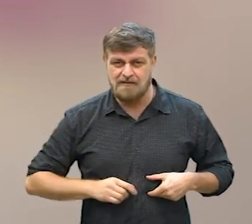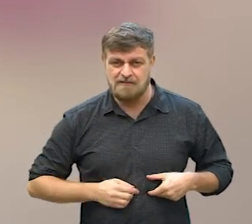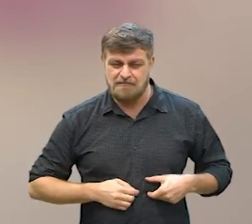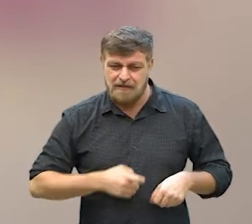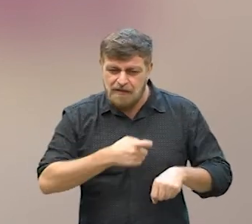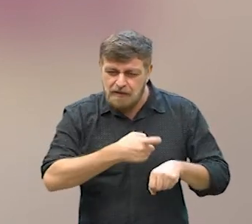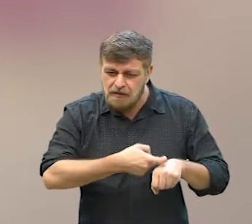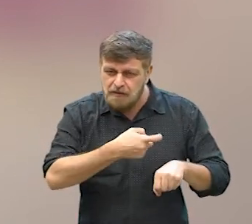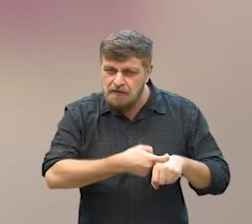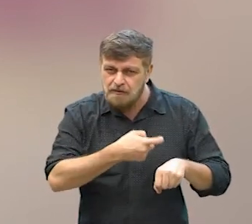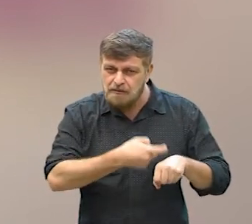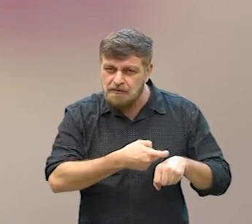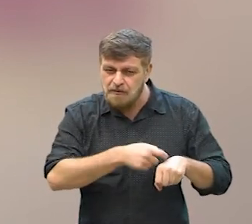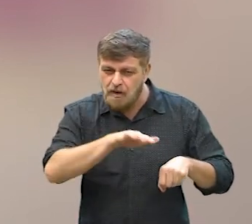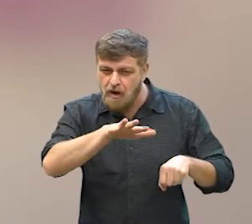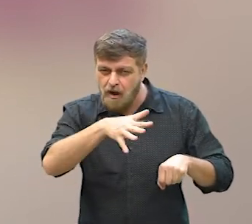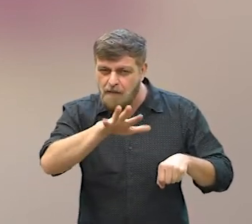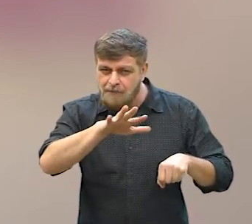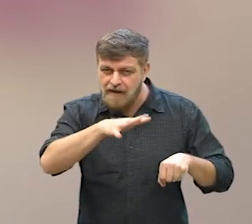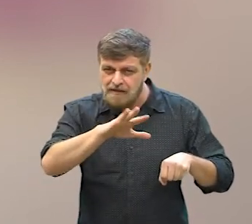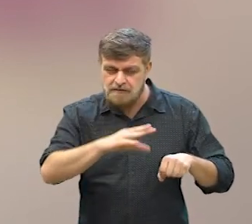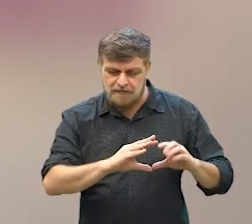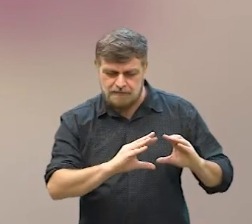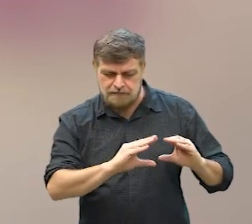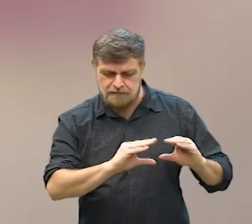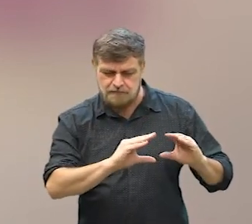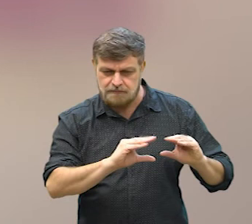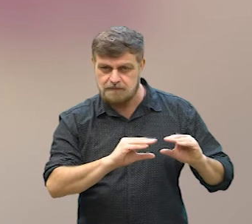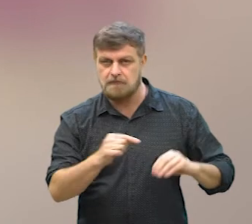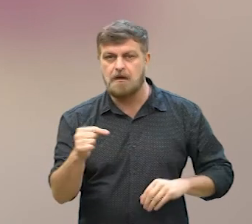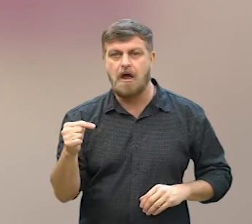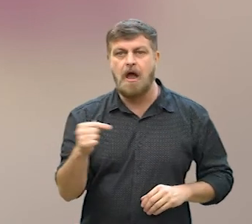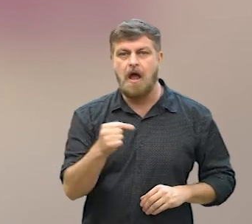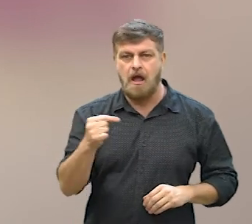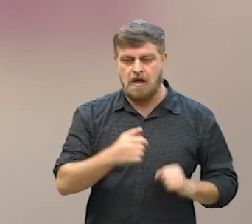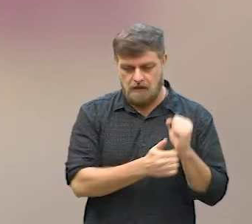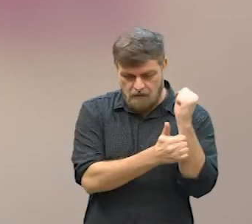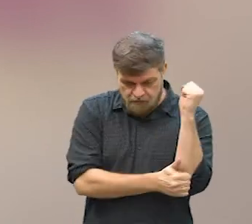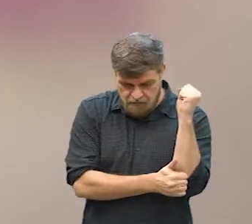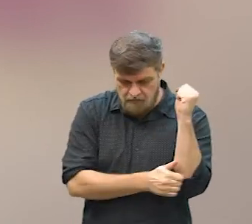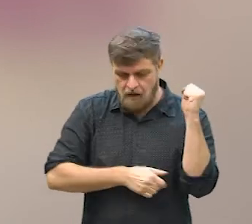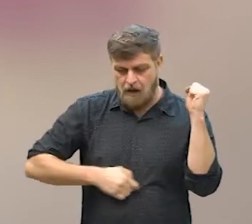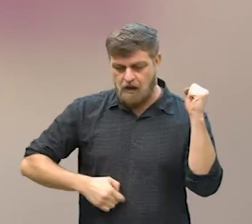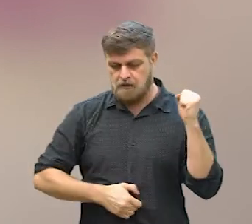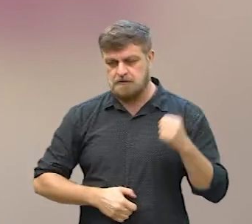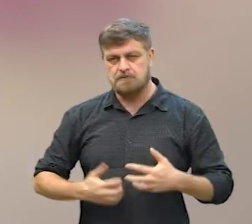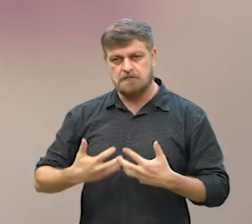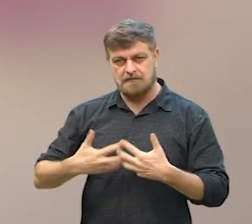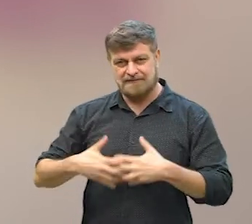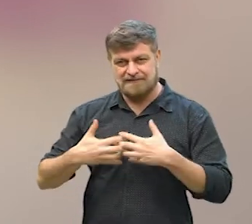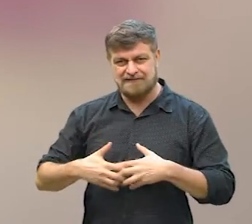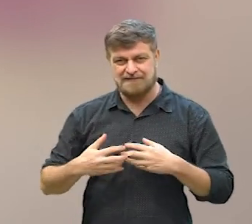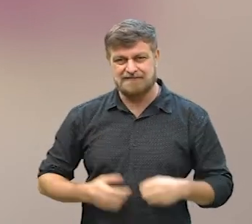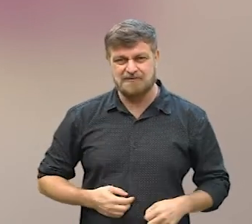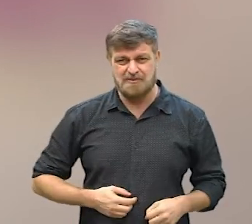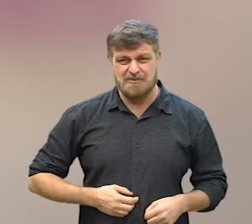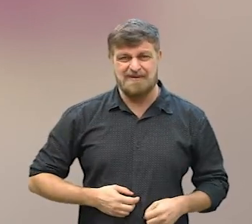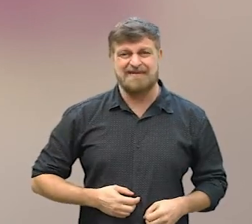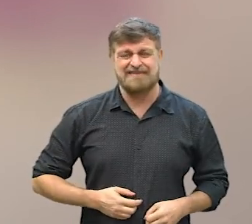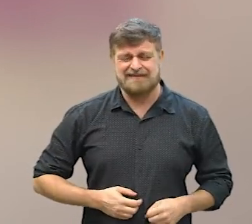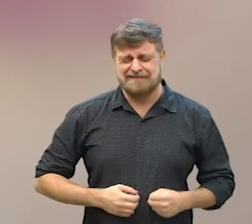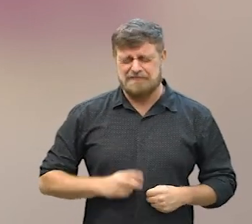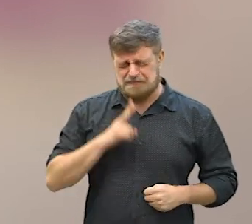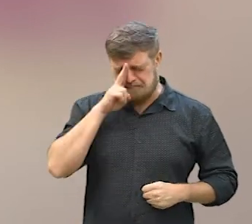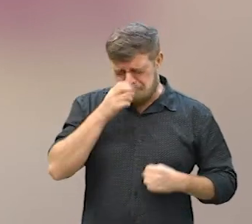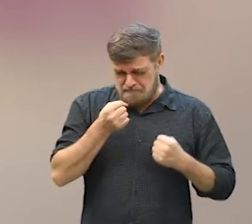um pouco mais rígido, mais ou menos pastoso, aí sim seu intestino está bacana. Aquele cocô que é muito rígido,